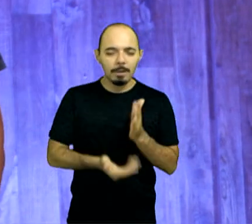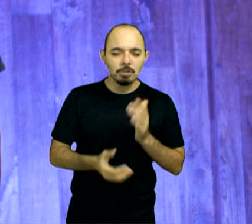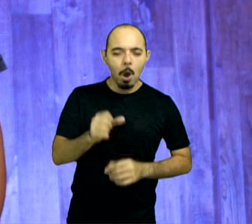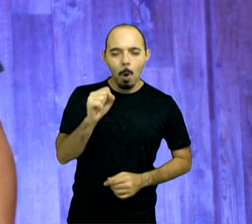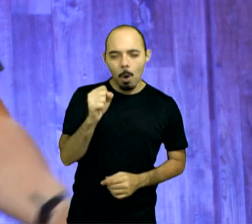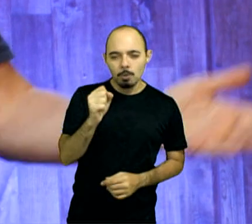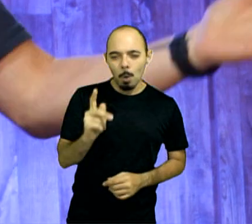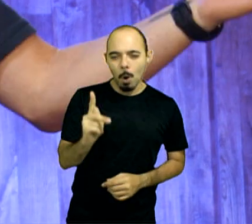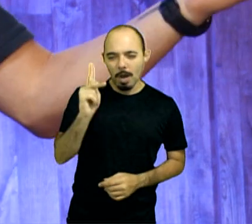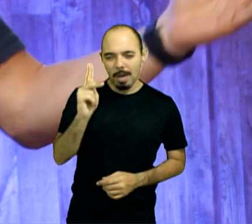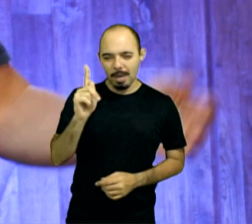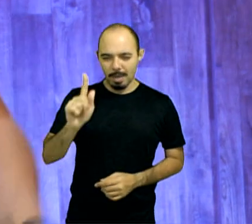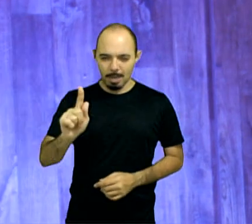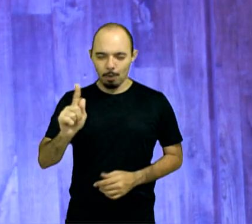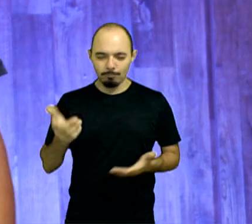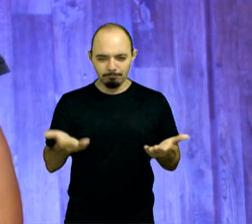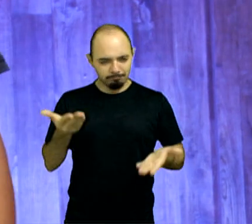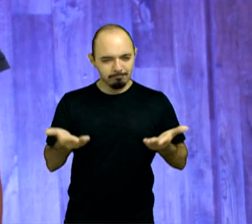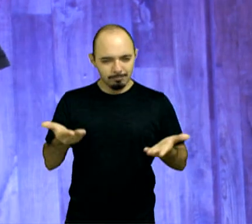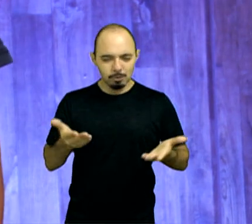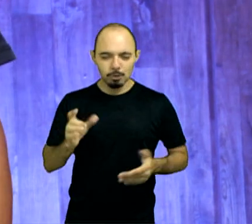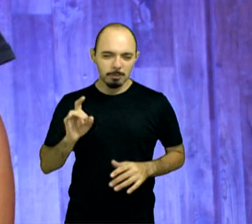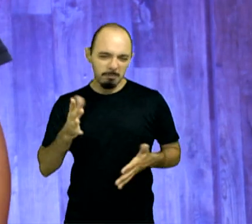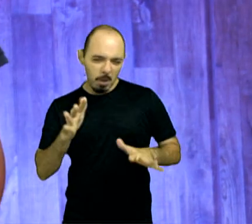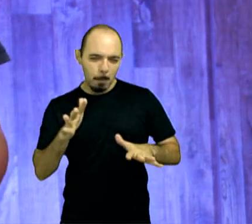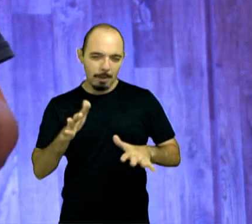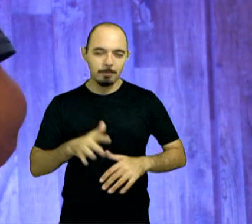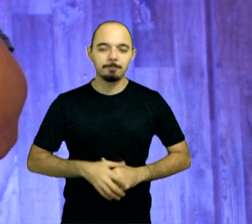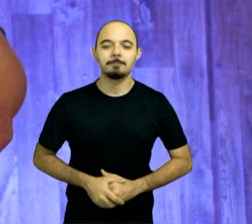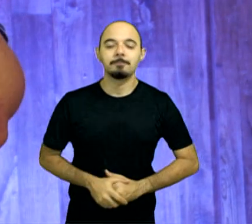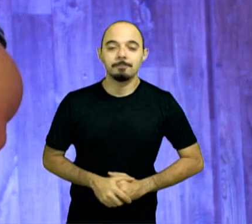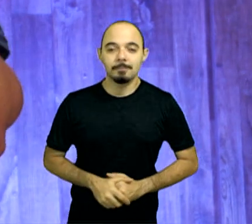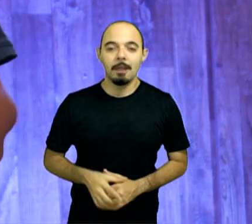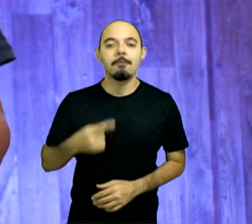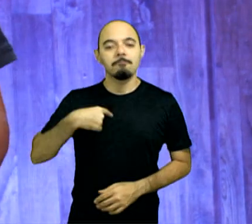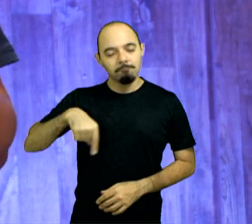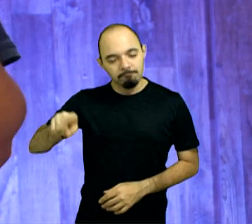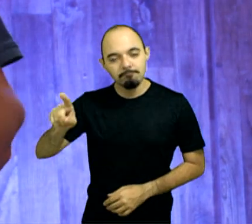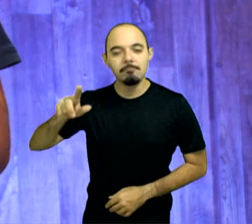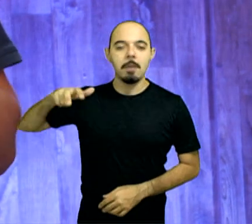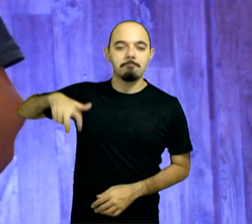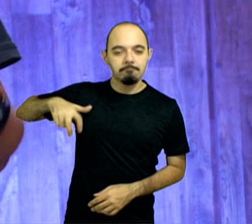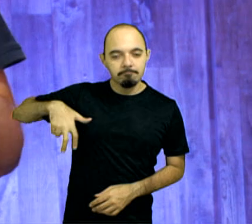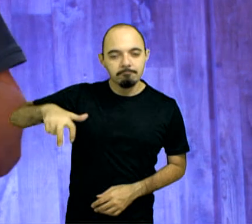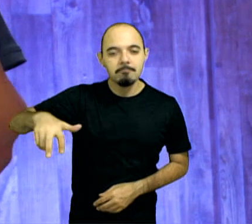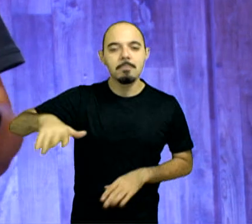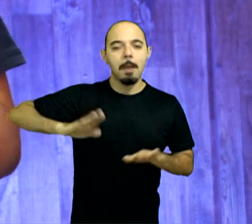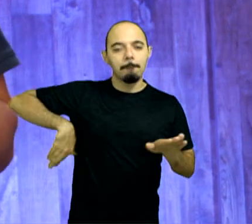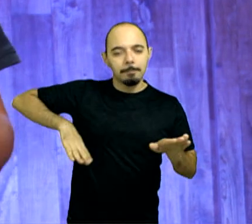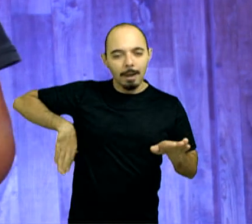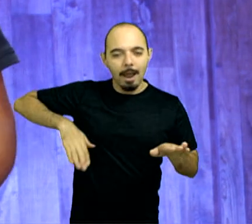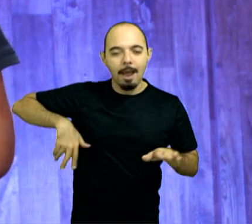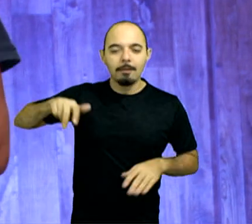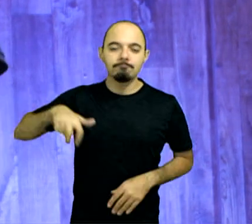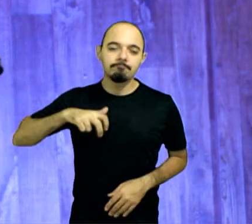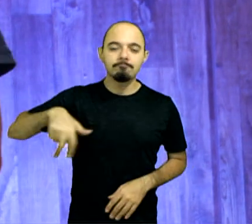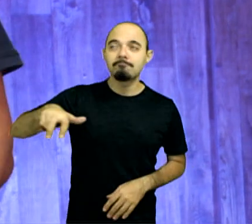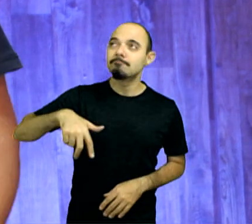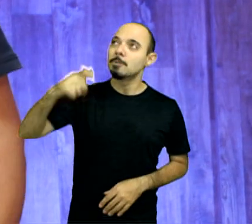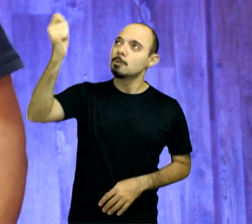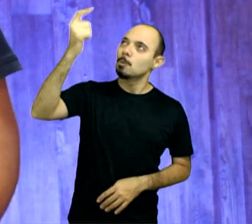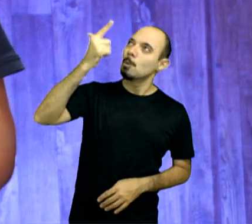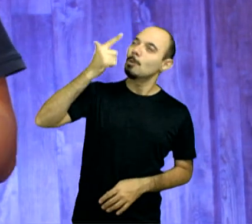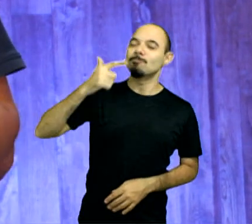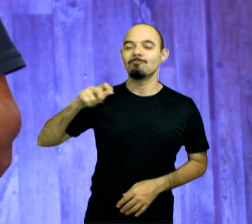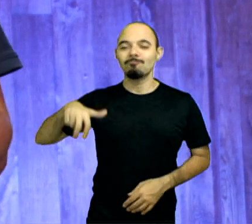que a gente foi visitar a igreja da mãe dele. E aí ela falou, milagre, você precisa contar para quanto mais pessoas, melhor. O pastor já tinha